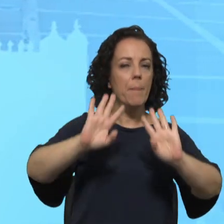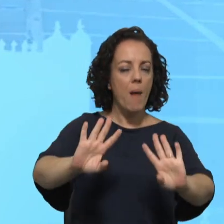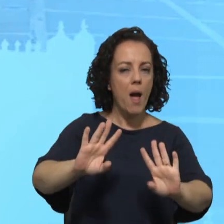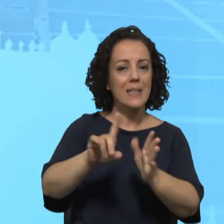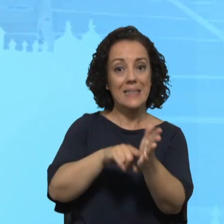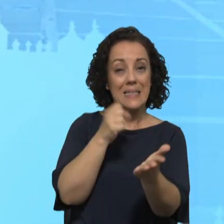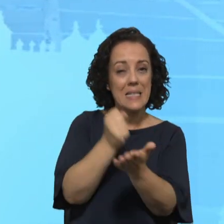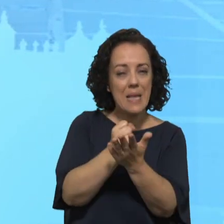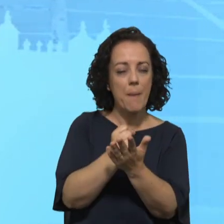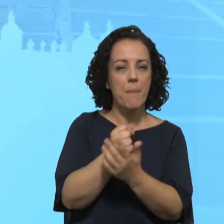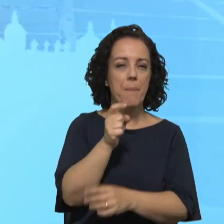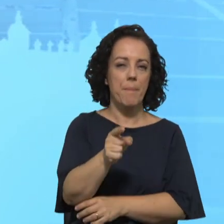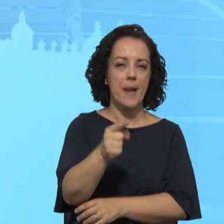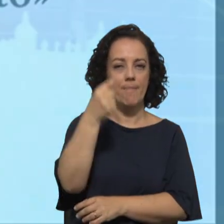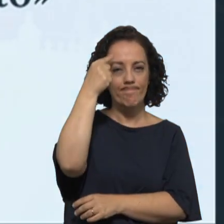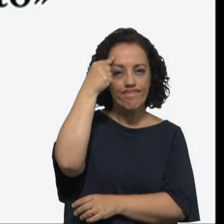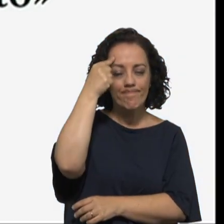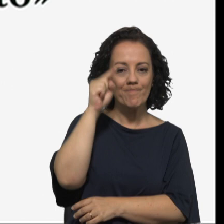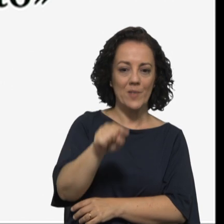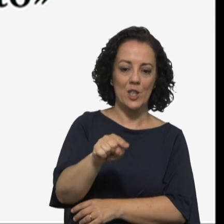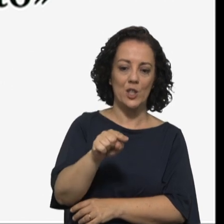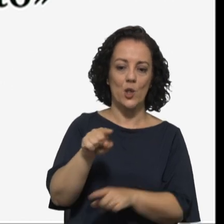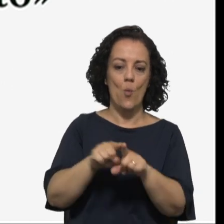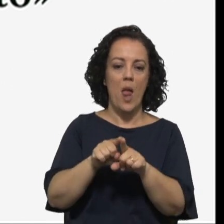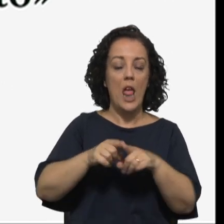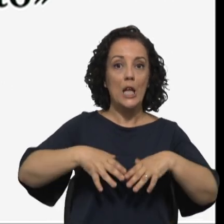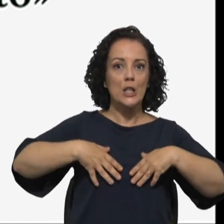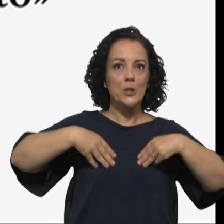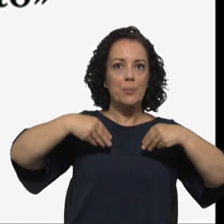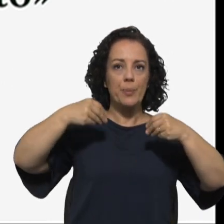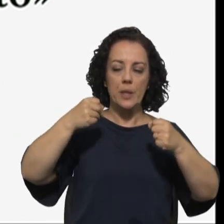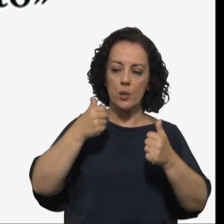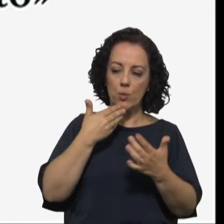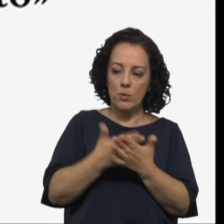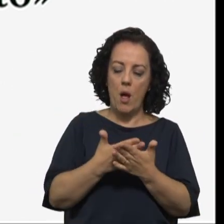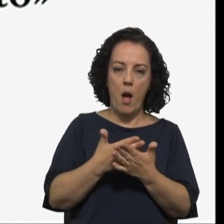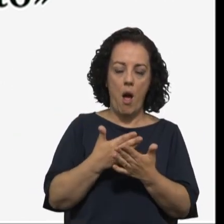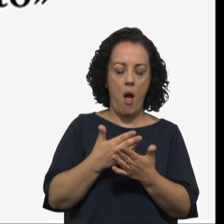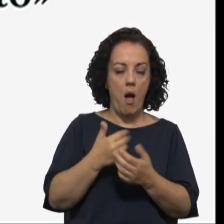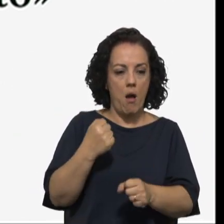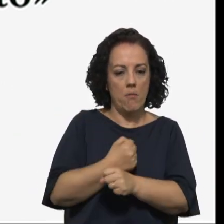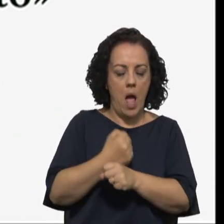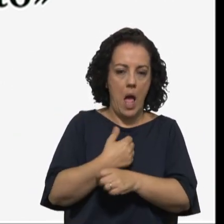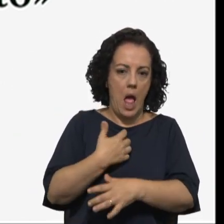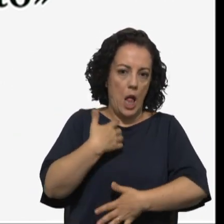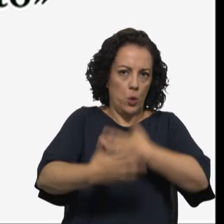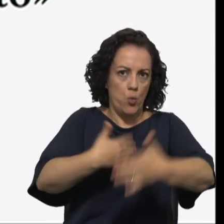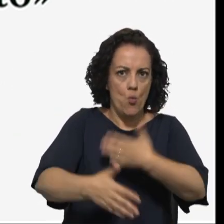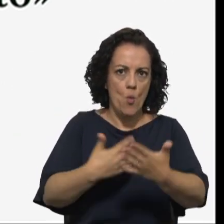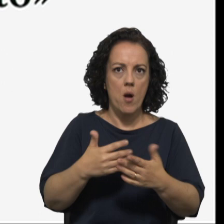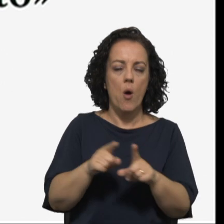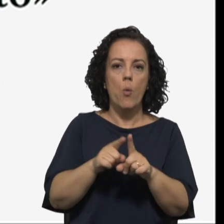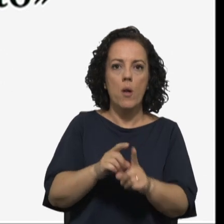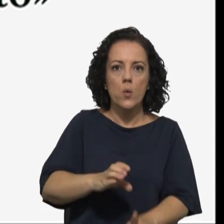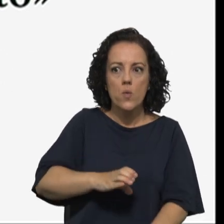este espírito que atua, que dá força e não se deve confiar excessivamente